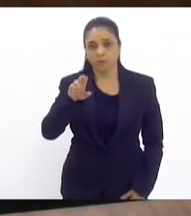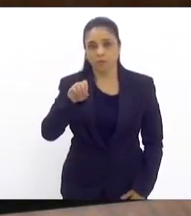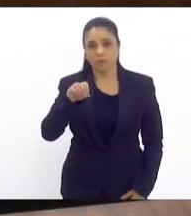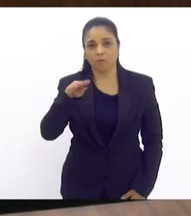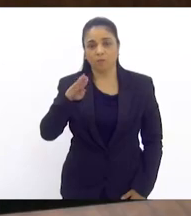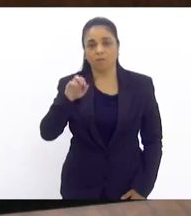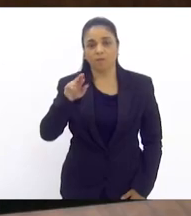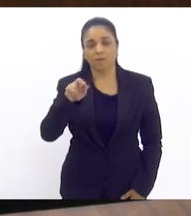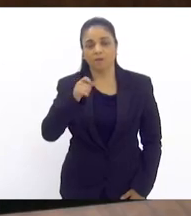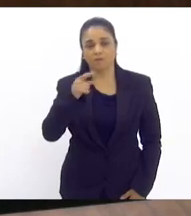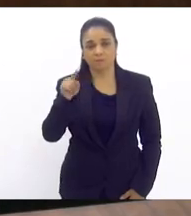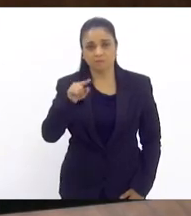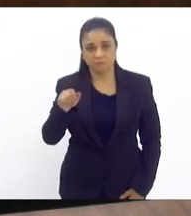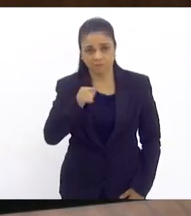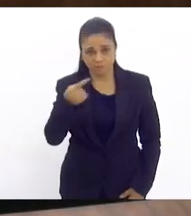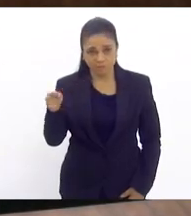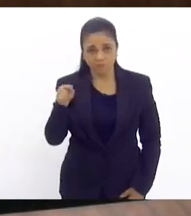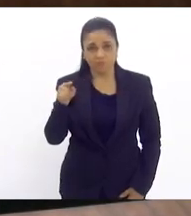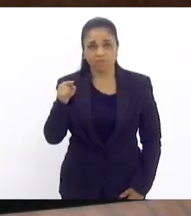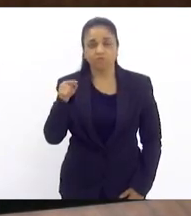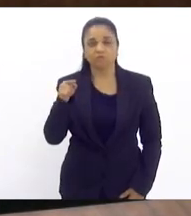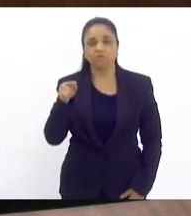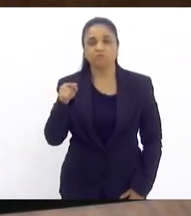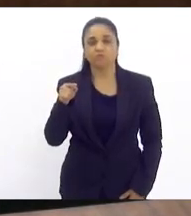mas que foi